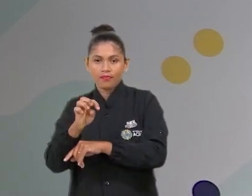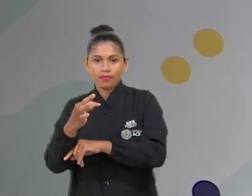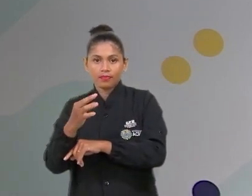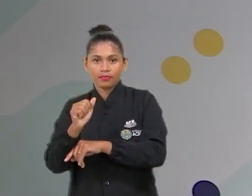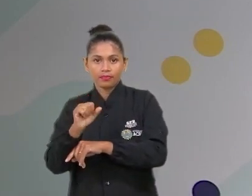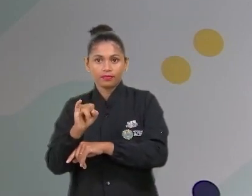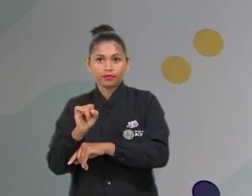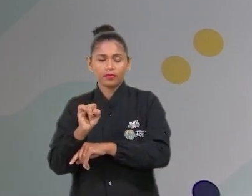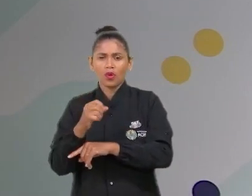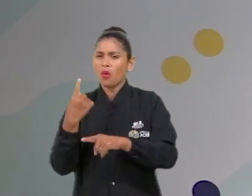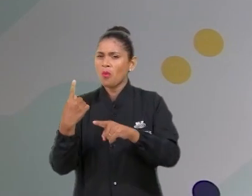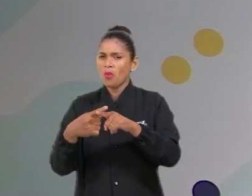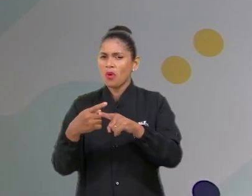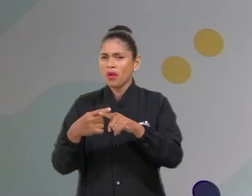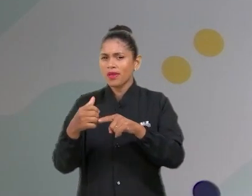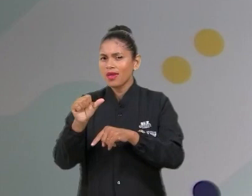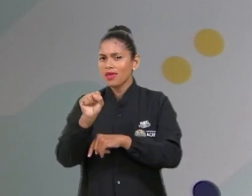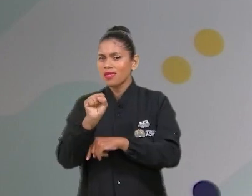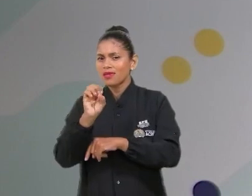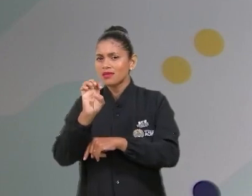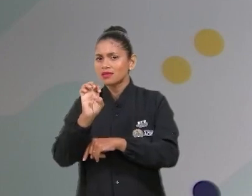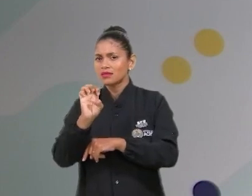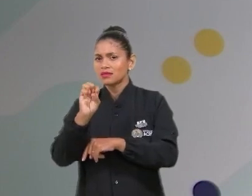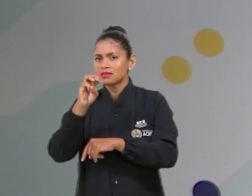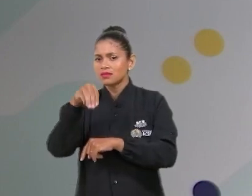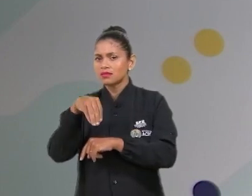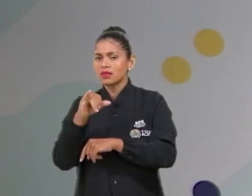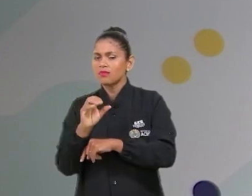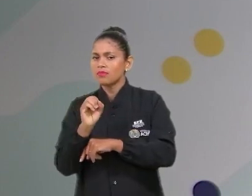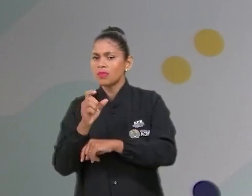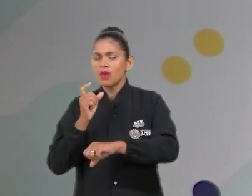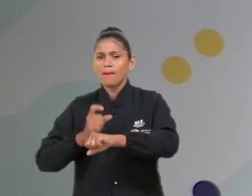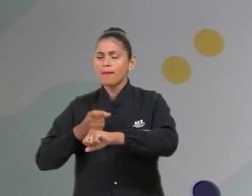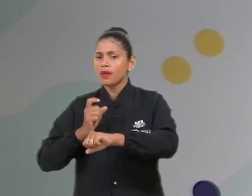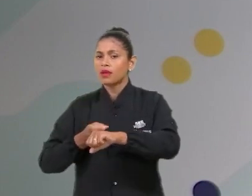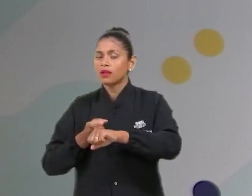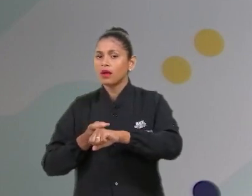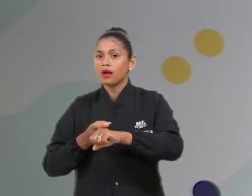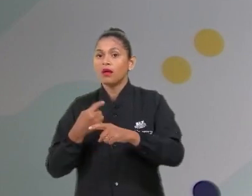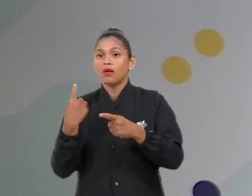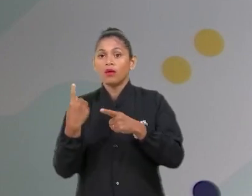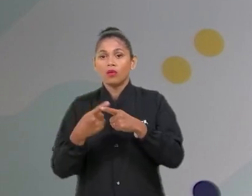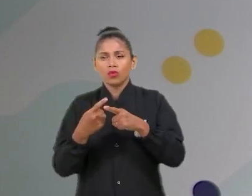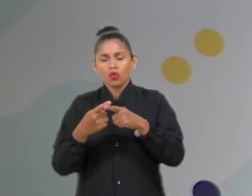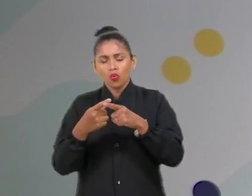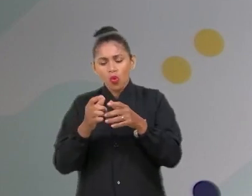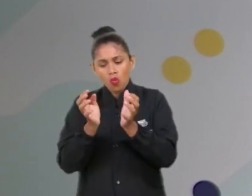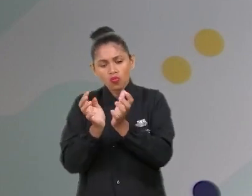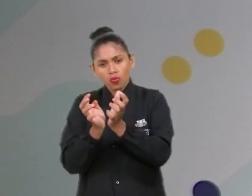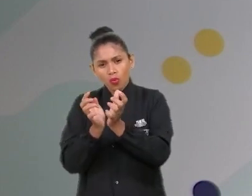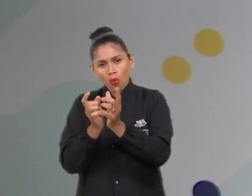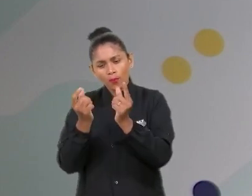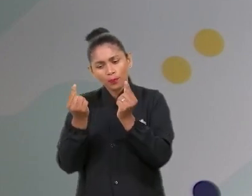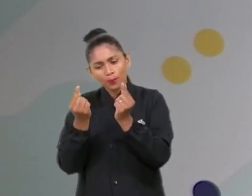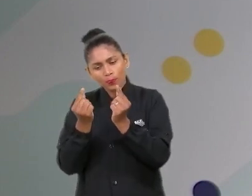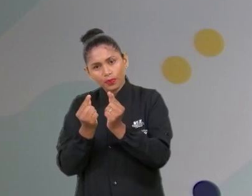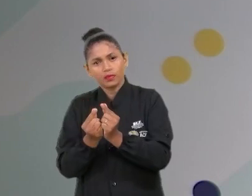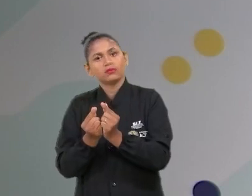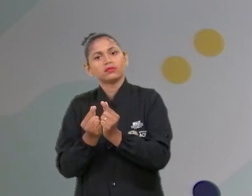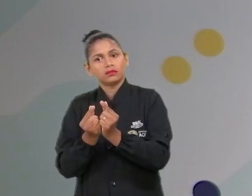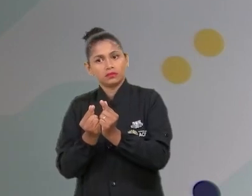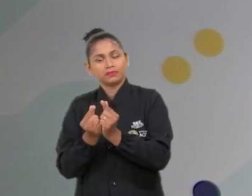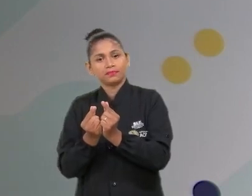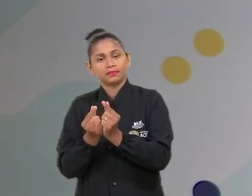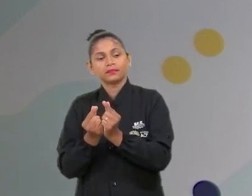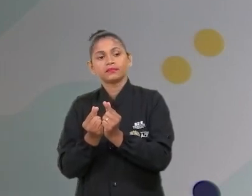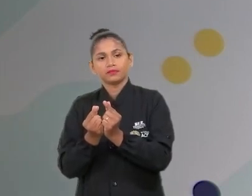de semimetais. Eles são um grupo bem pequeno da tabela periódica, possuindo praticamente